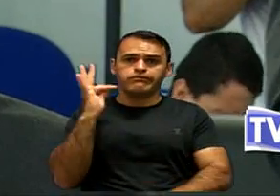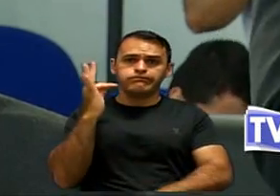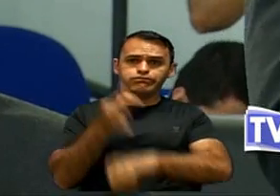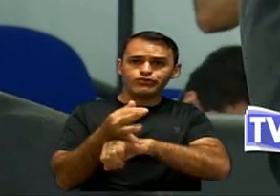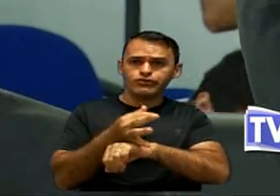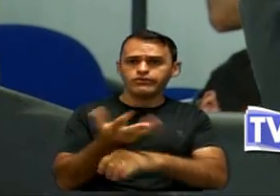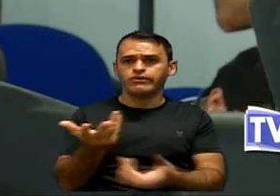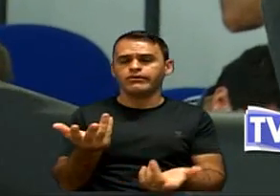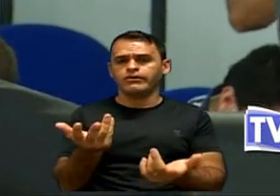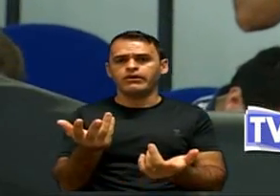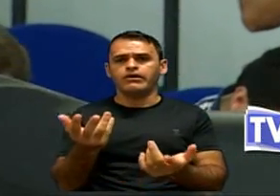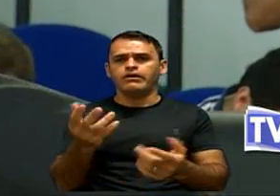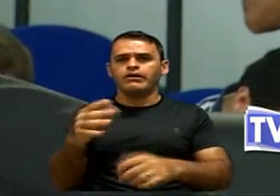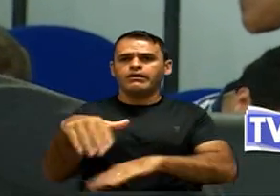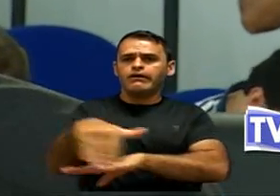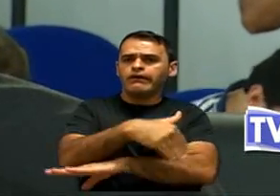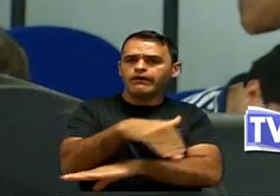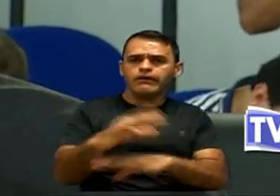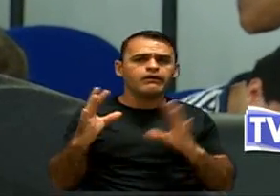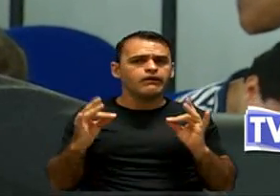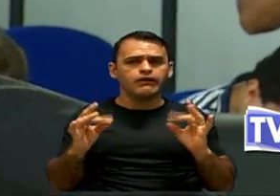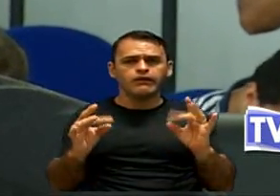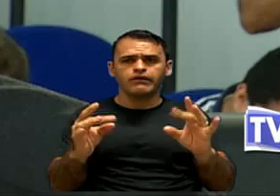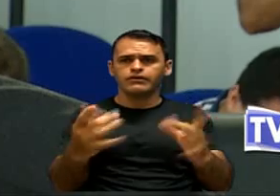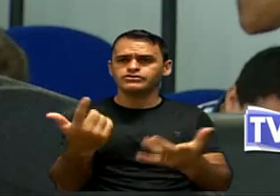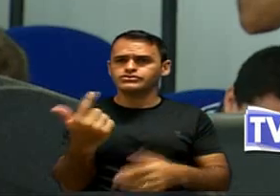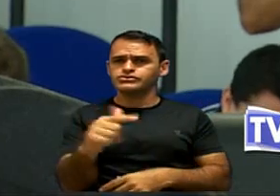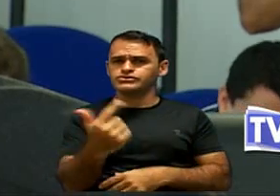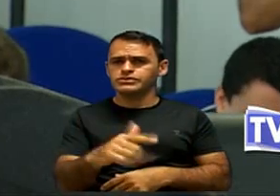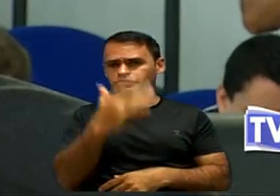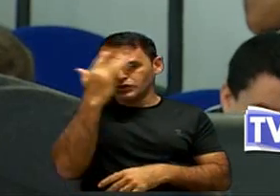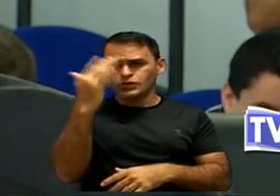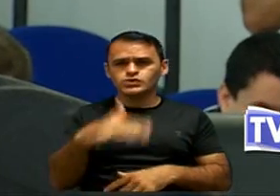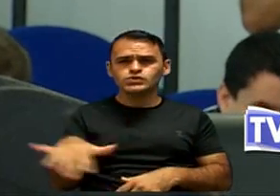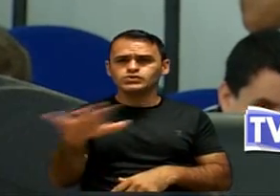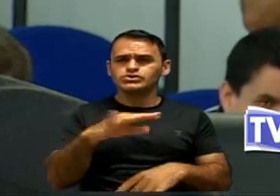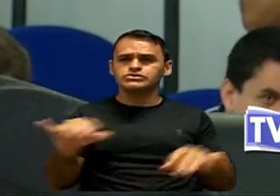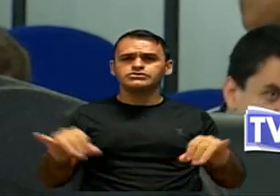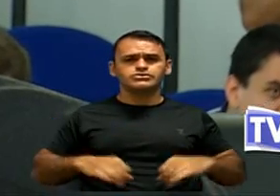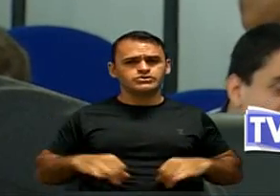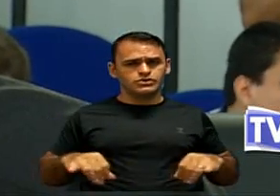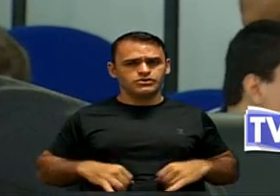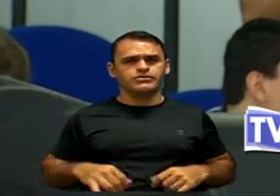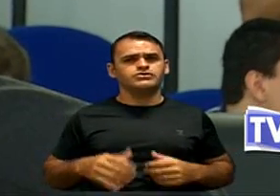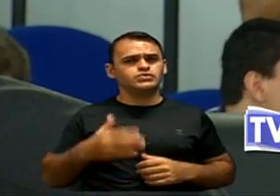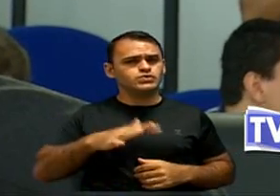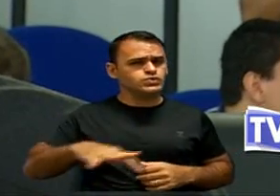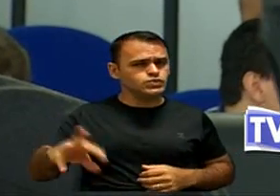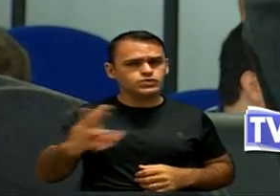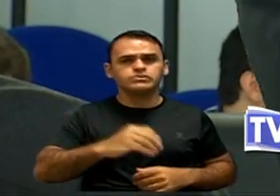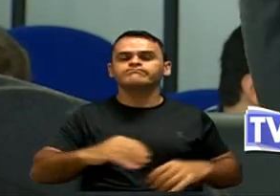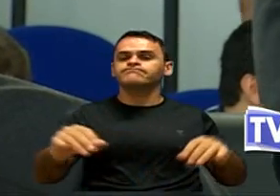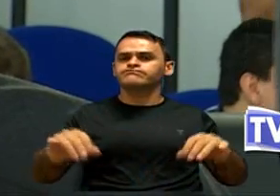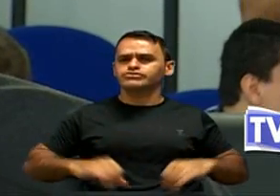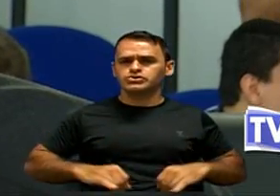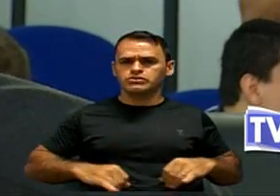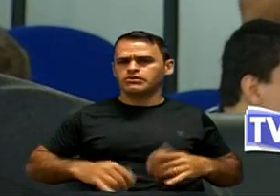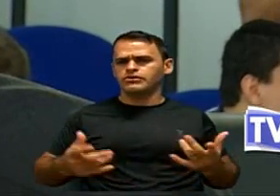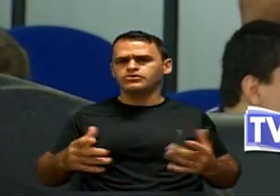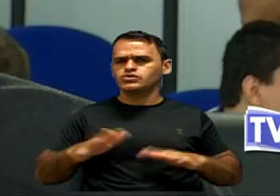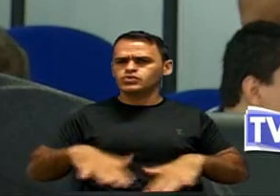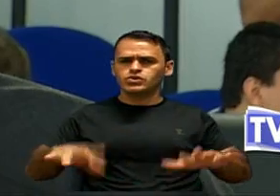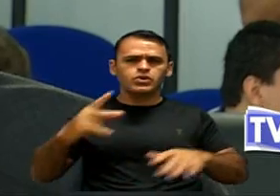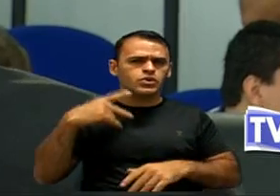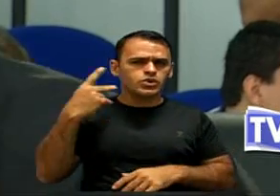ter asfalto, por causa do barro, as pessoas estão sofrendo. E nós, vereadores, aqui tenho certeza que todos, não só a Vitão do Cachorrão, Rafael,